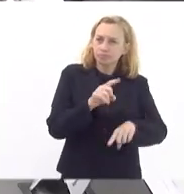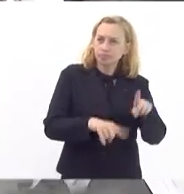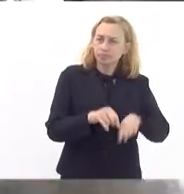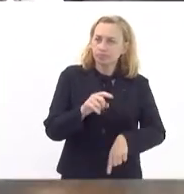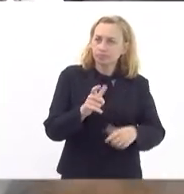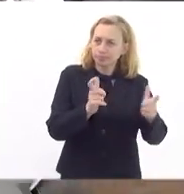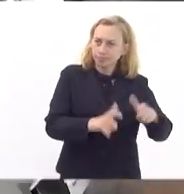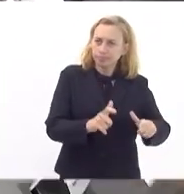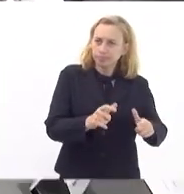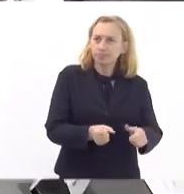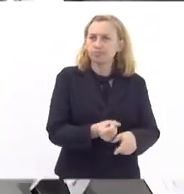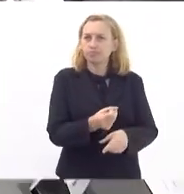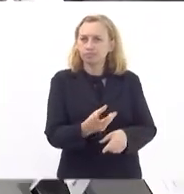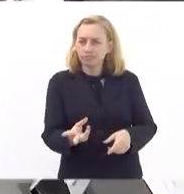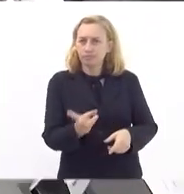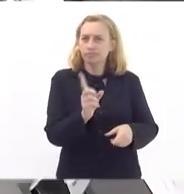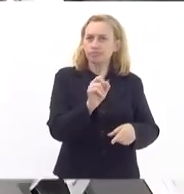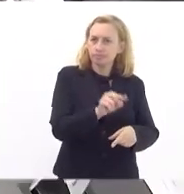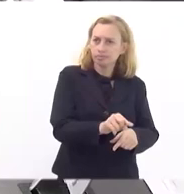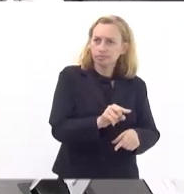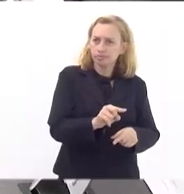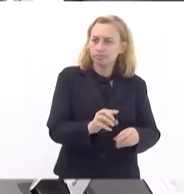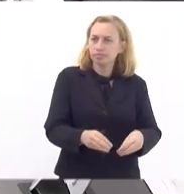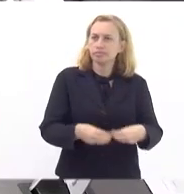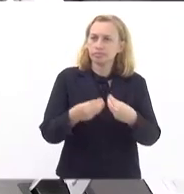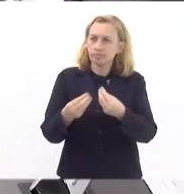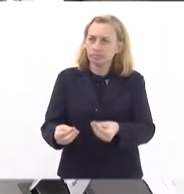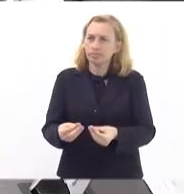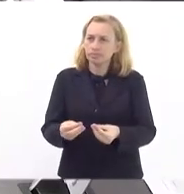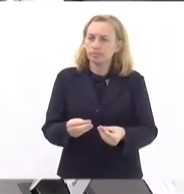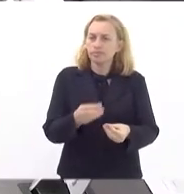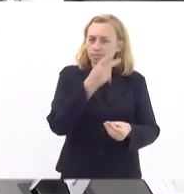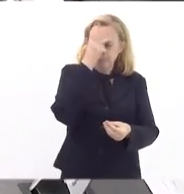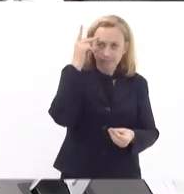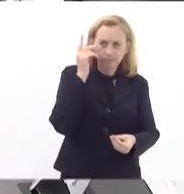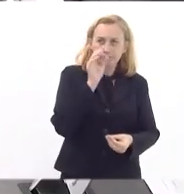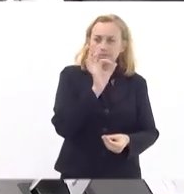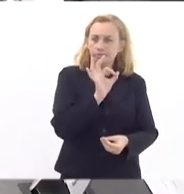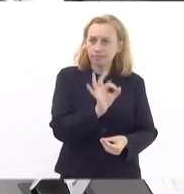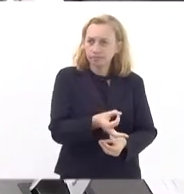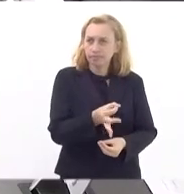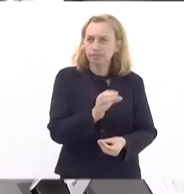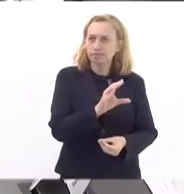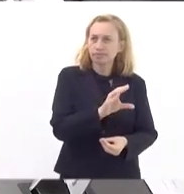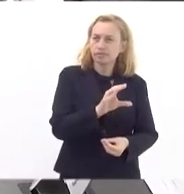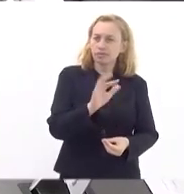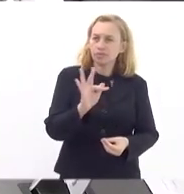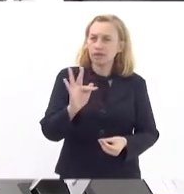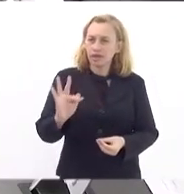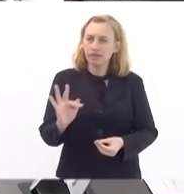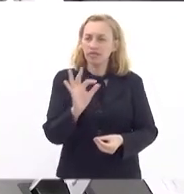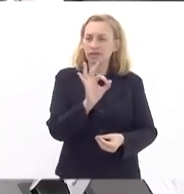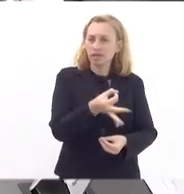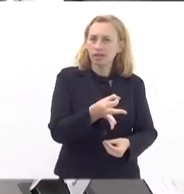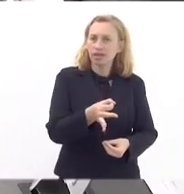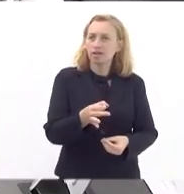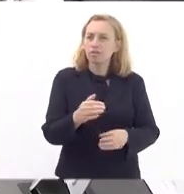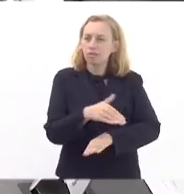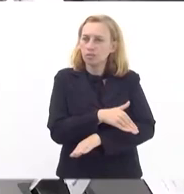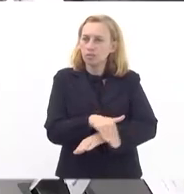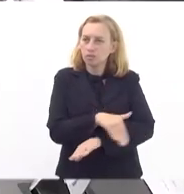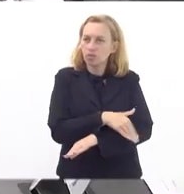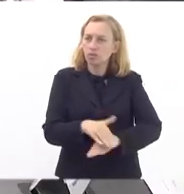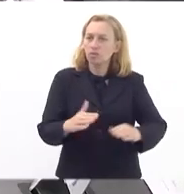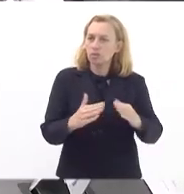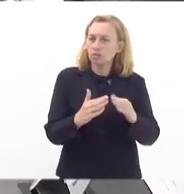é esse essa quantidade foi essa e que entregou foi a filha que pessoa tal você perde tal se puder residência tal então o quê que isso não é possível